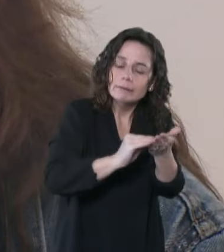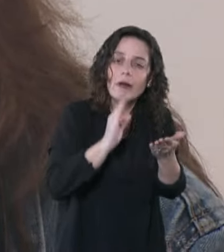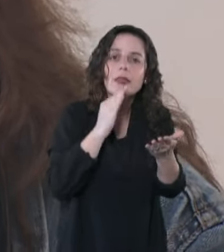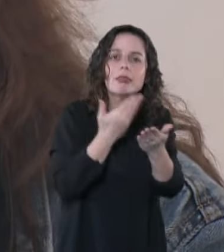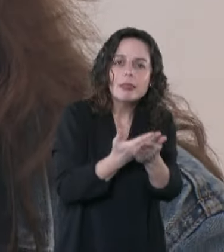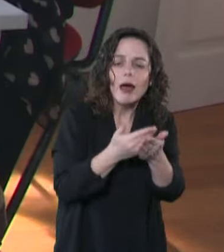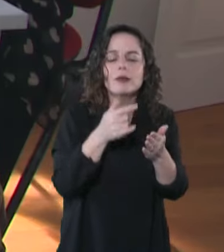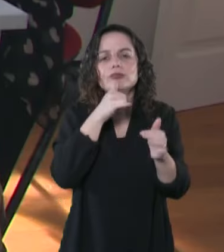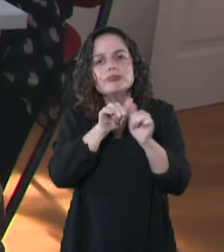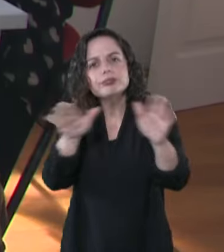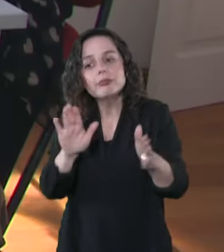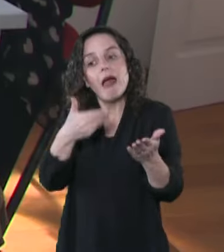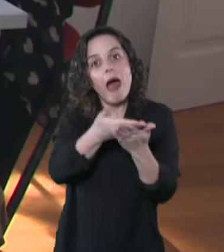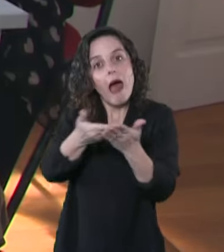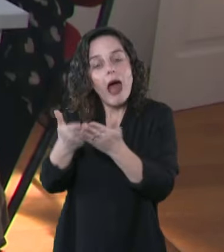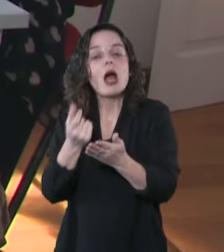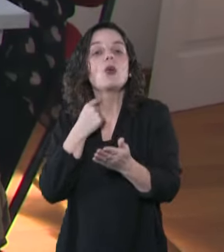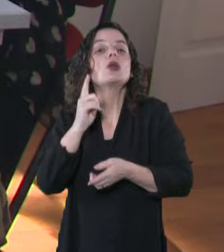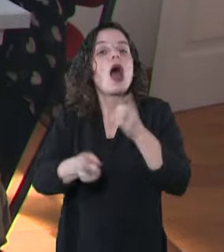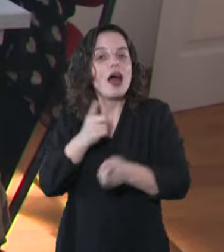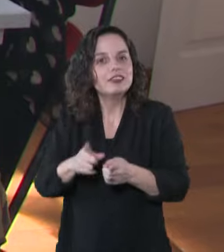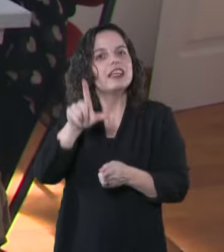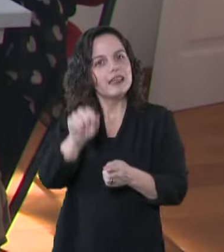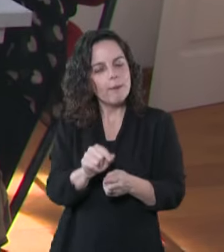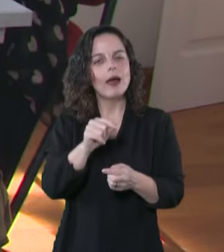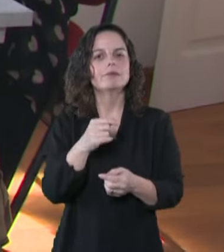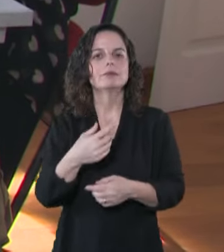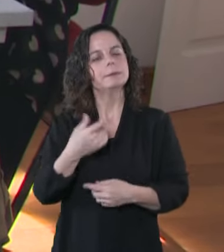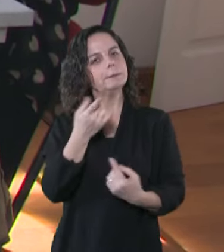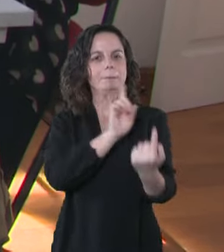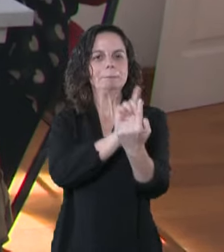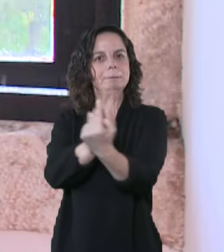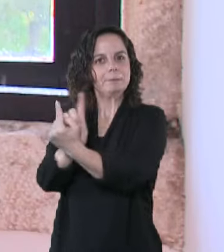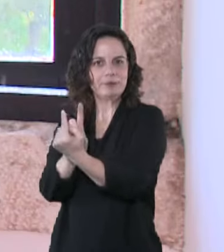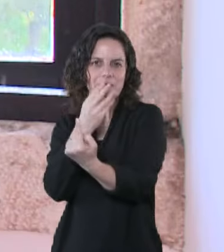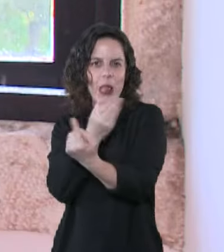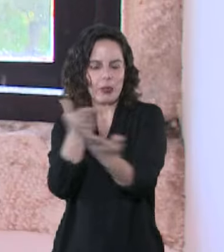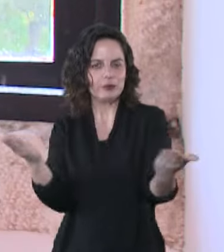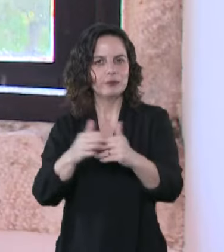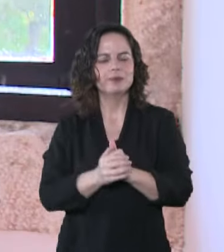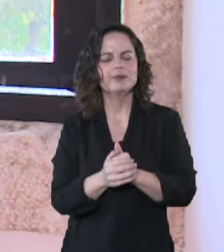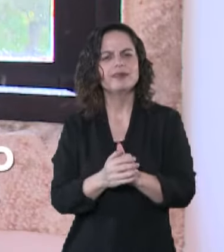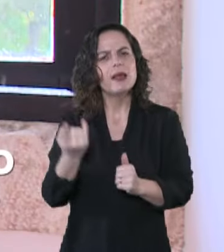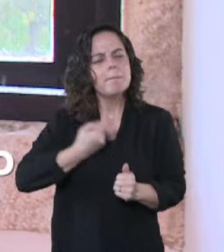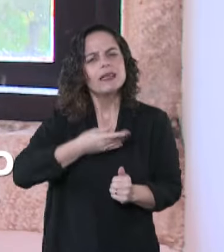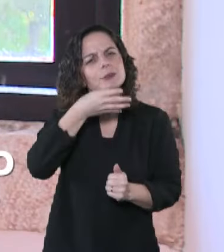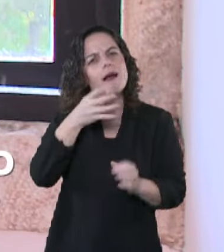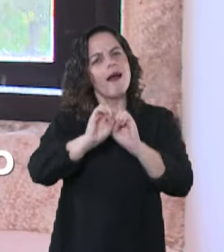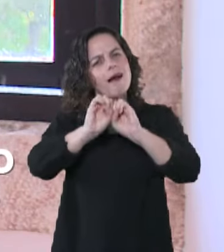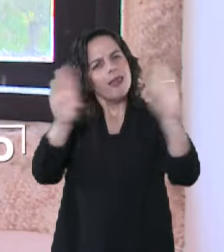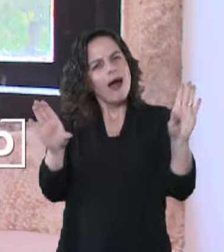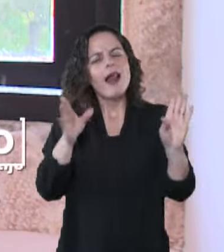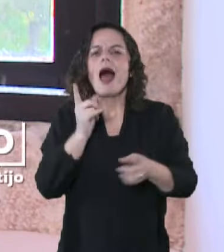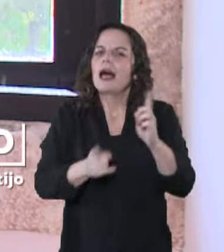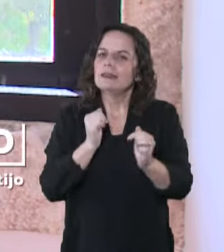ofertas formativas e apoiam os alunos de forma personalizada. Temos que desconstruir um pouco